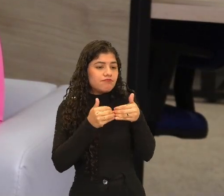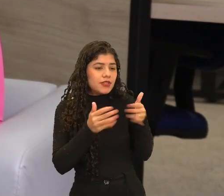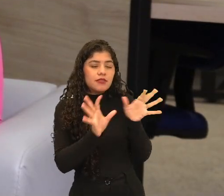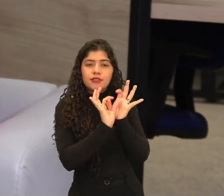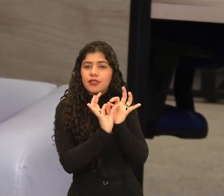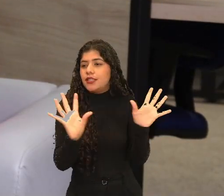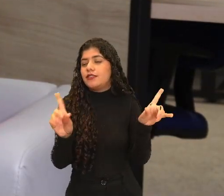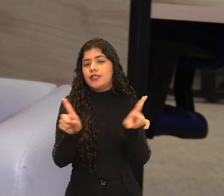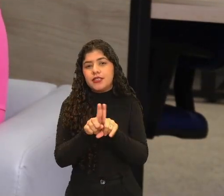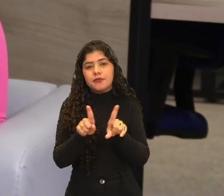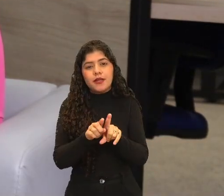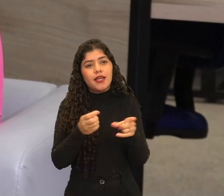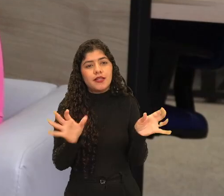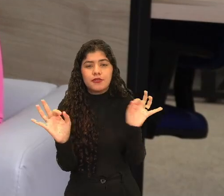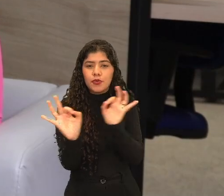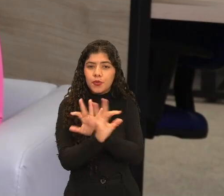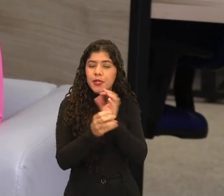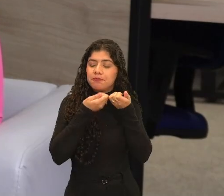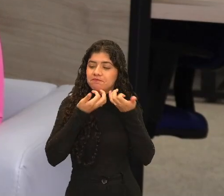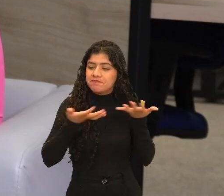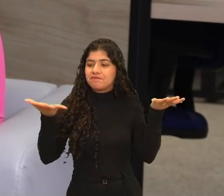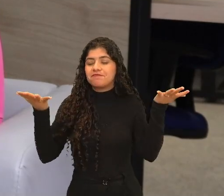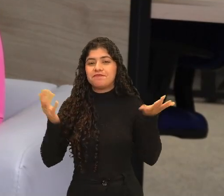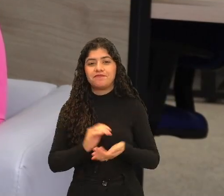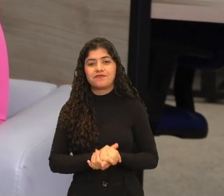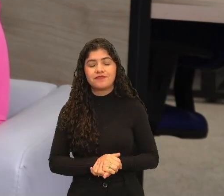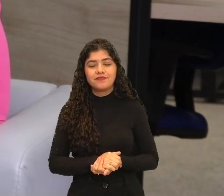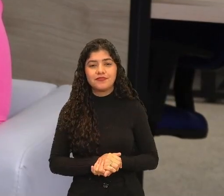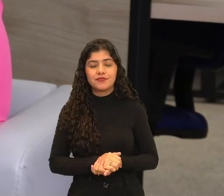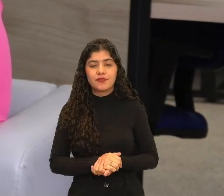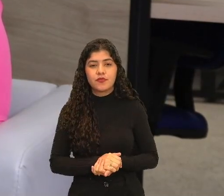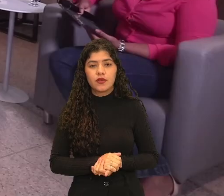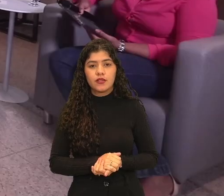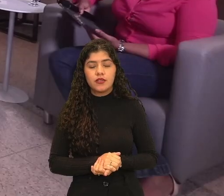fazer as considerações finais. Fique à vontade.